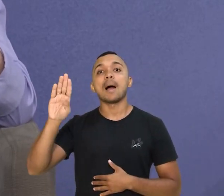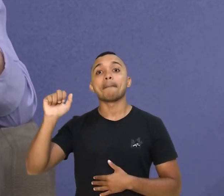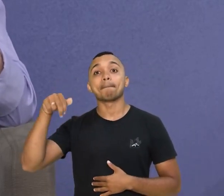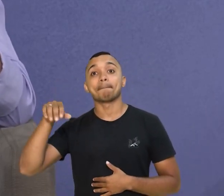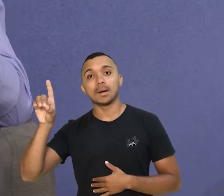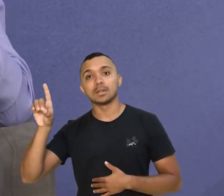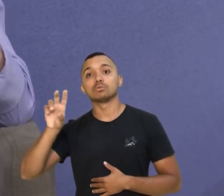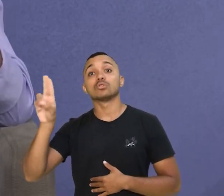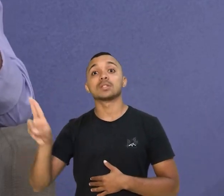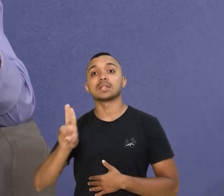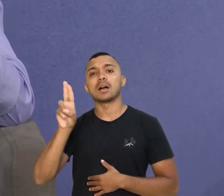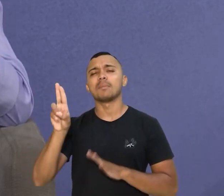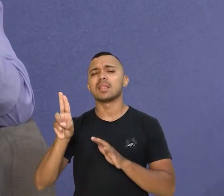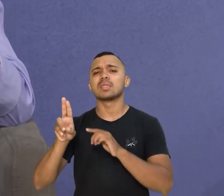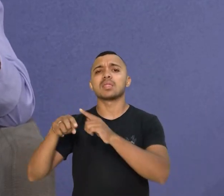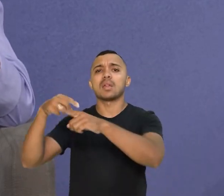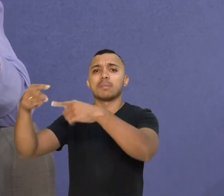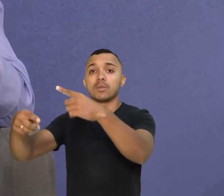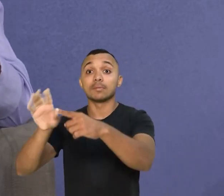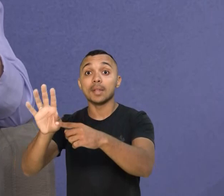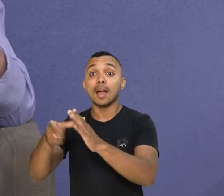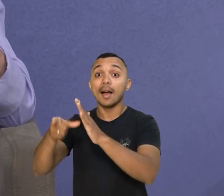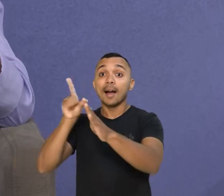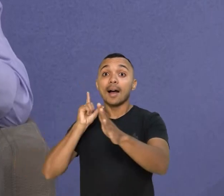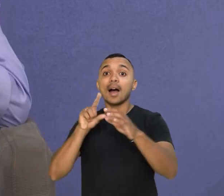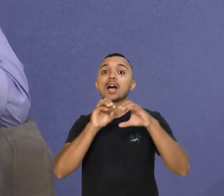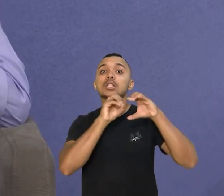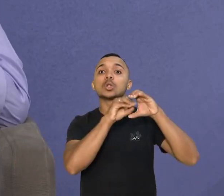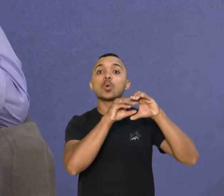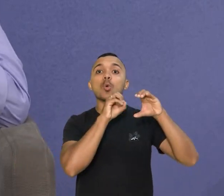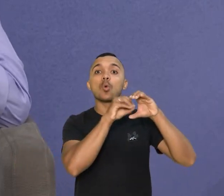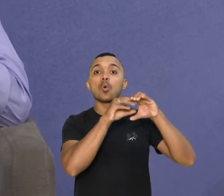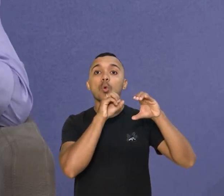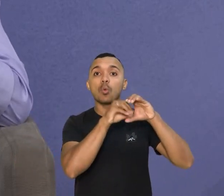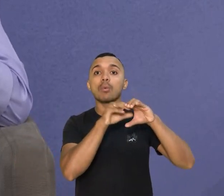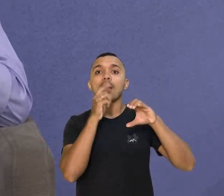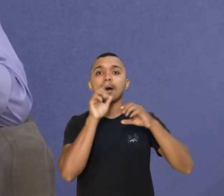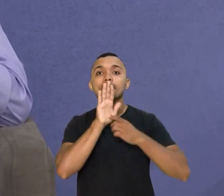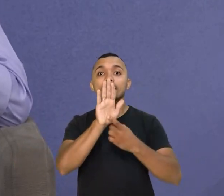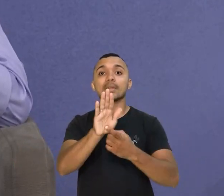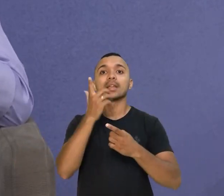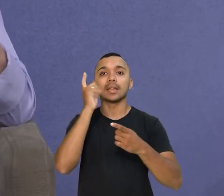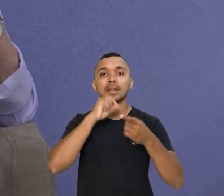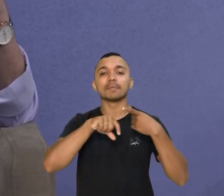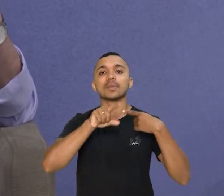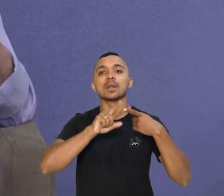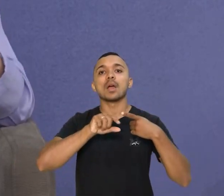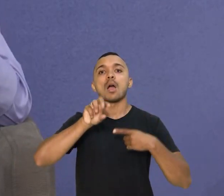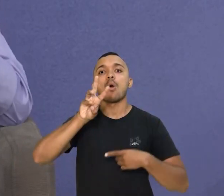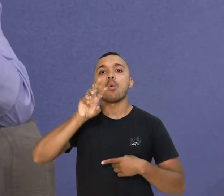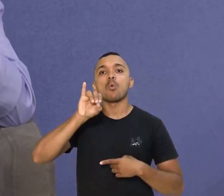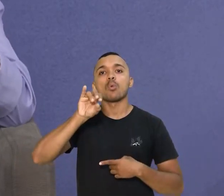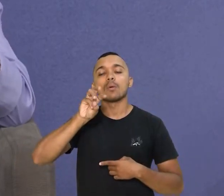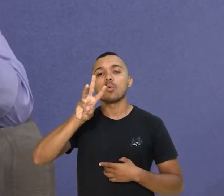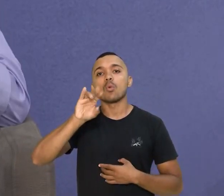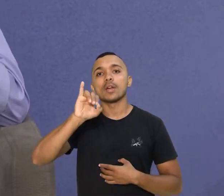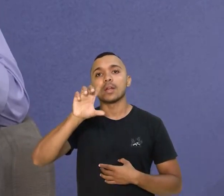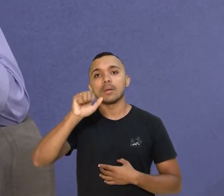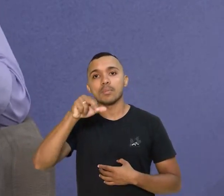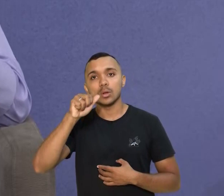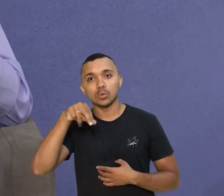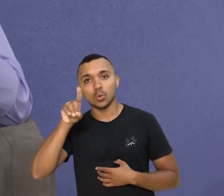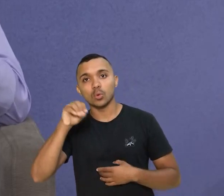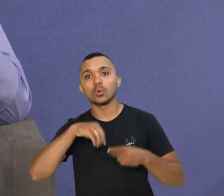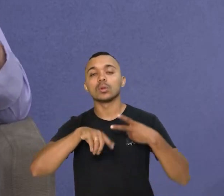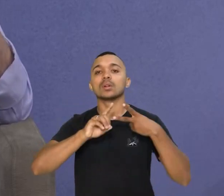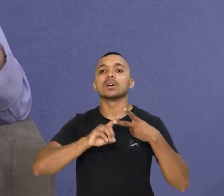Esporte. Mas depois a Globo passava, principalmente o Wimbledon, que é aquele da grama, né, de Londres, que é o mais charmoso. Aí tem Roland Garros, que